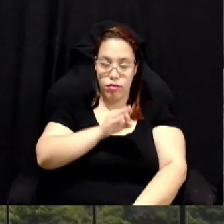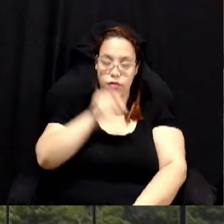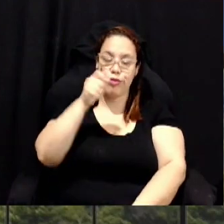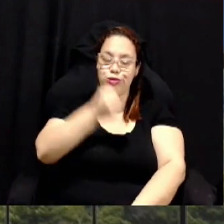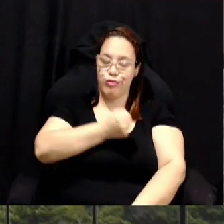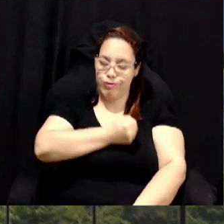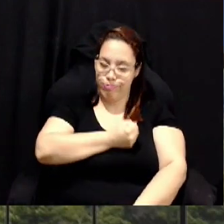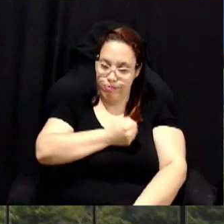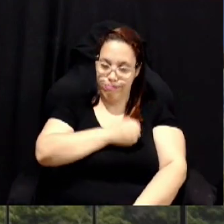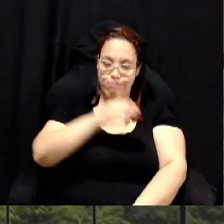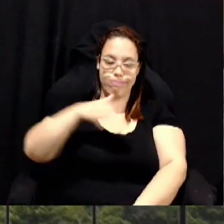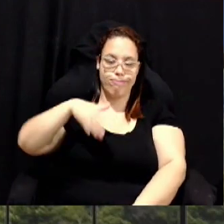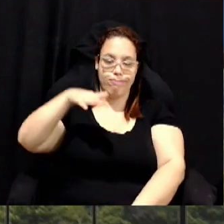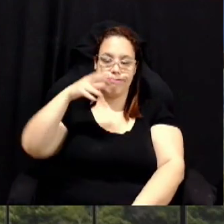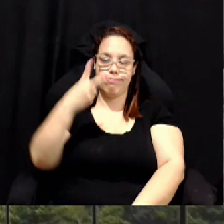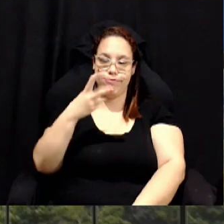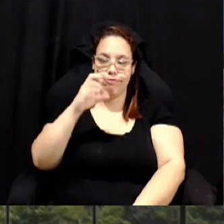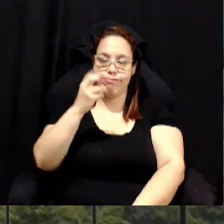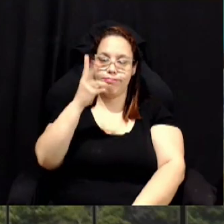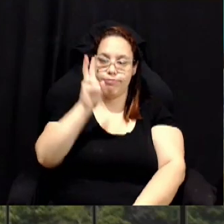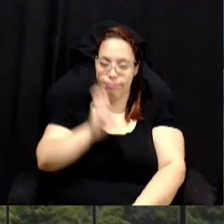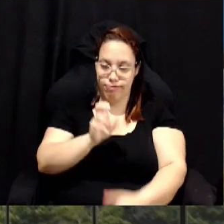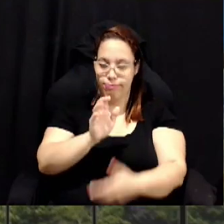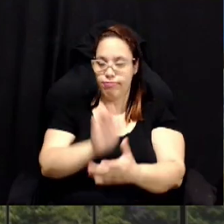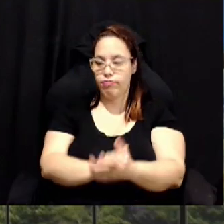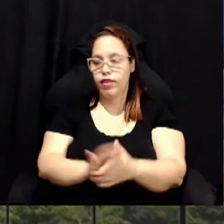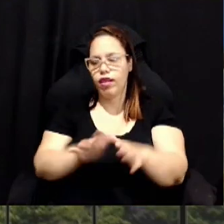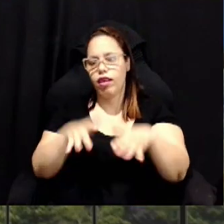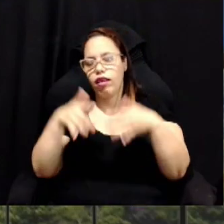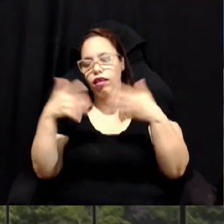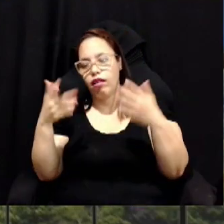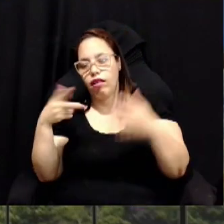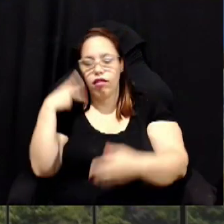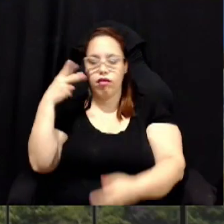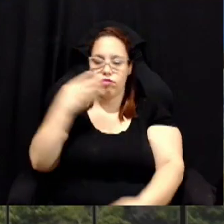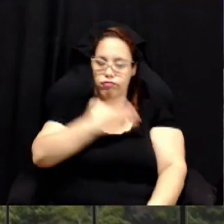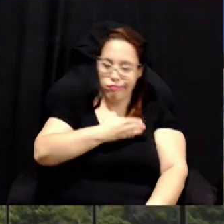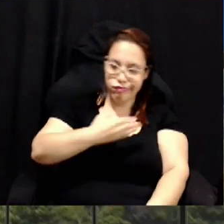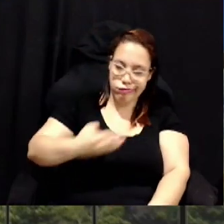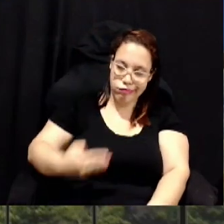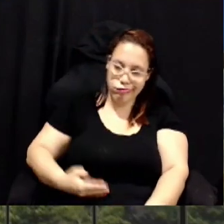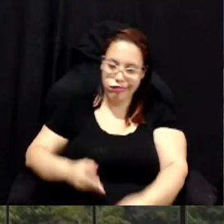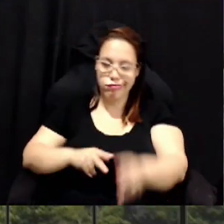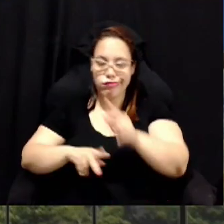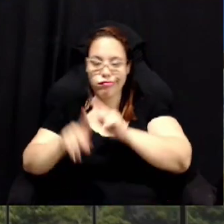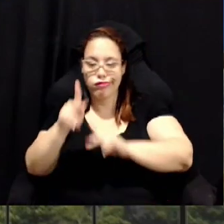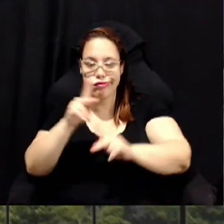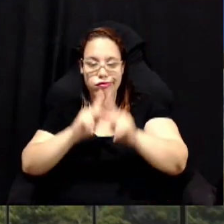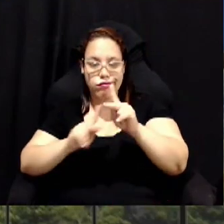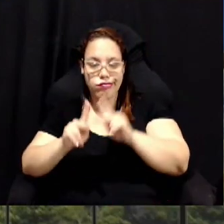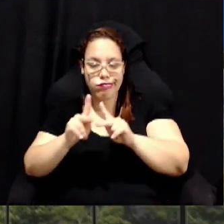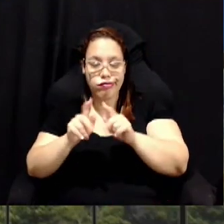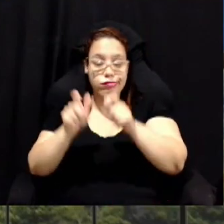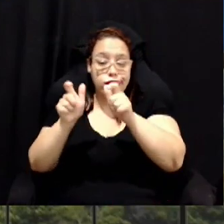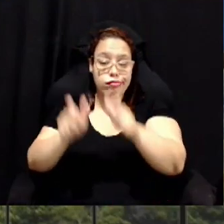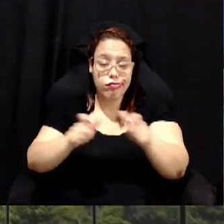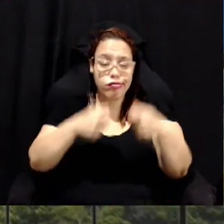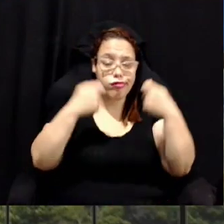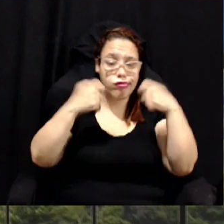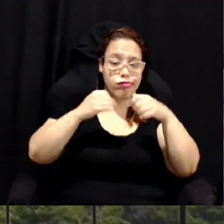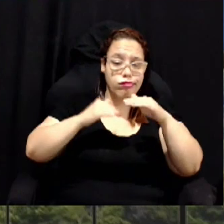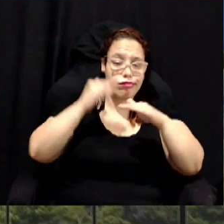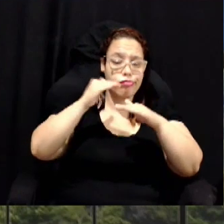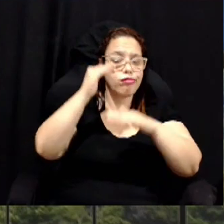maior agora em 2025. Quais são as políticas públicas para esta população? Onde precisamos avançar?